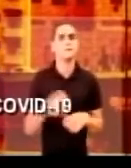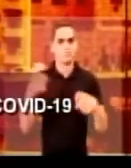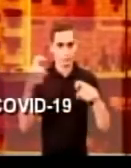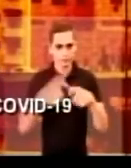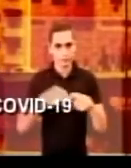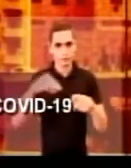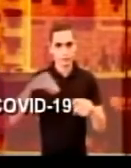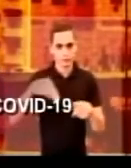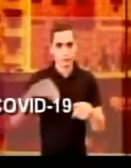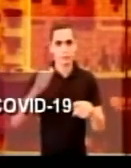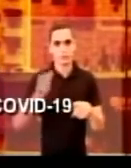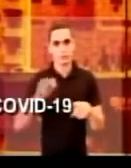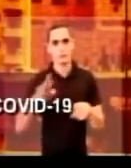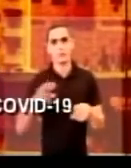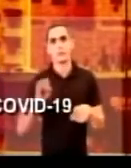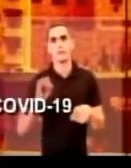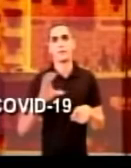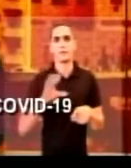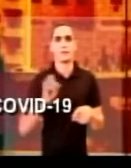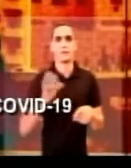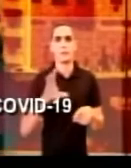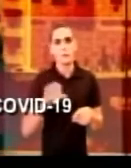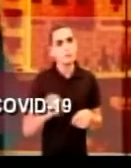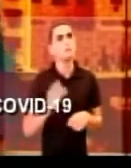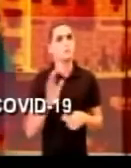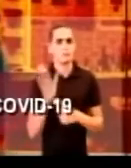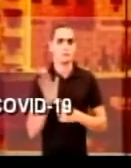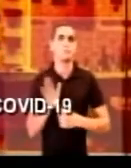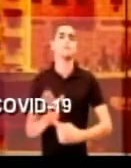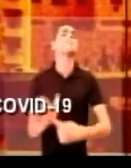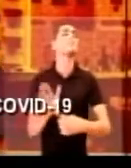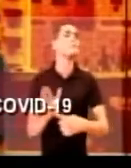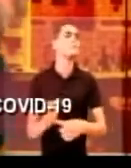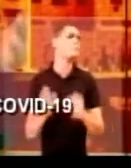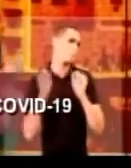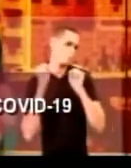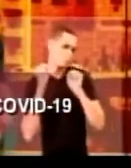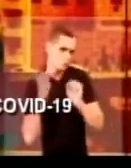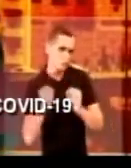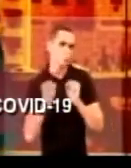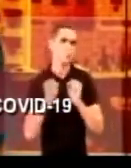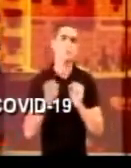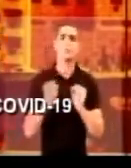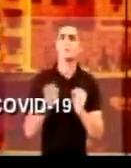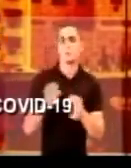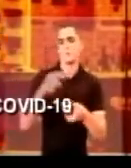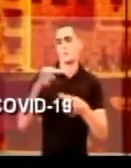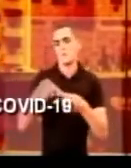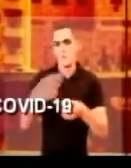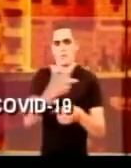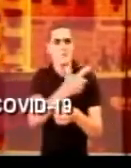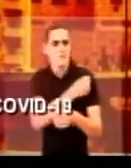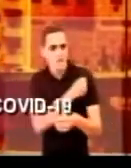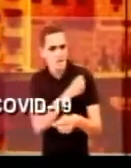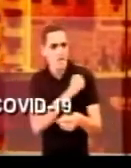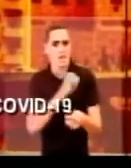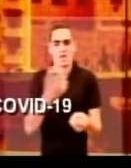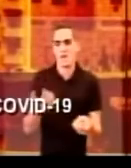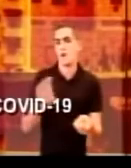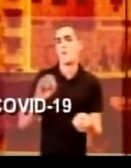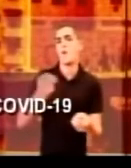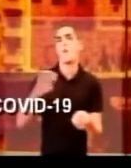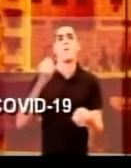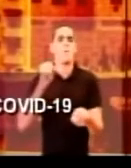ele apresentou os dados. Poderá ser ela, como poderá ser outra, se o Ministério assim entender que Rio Preto